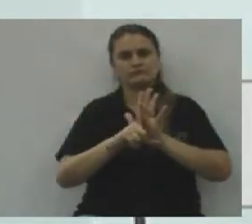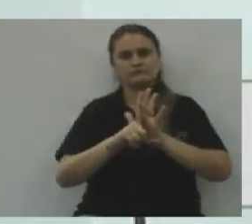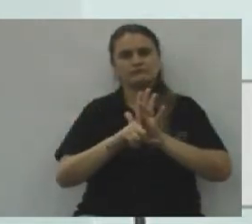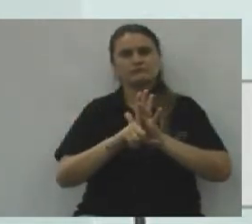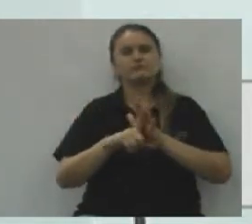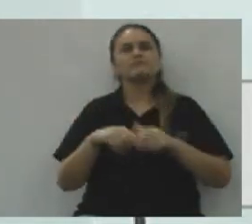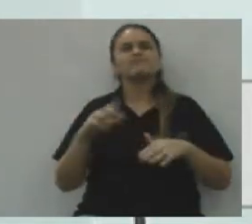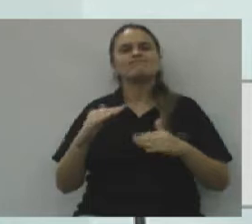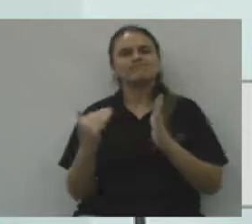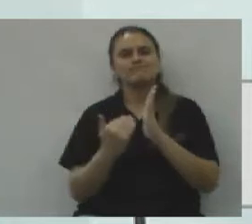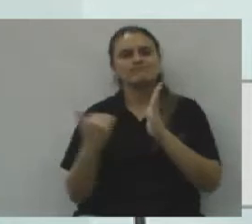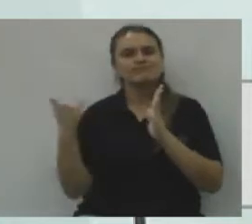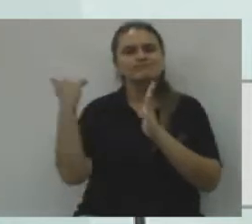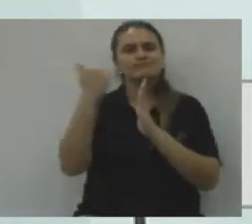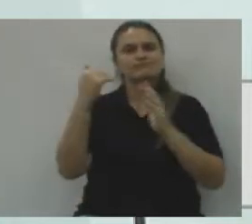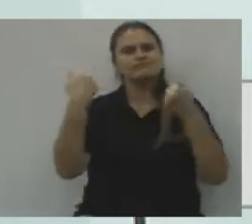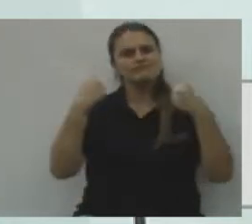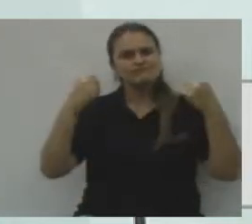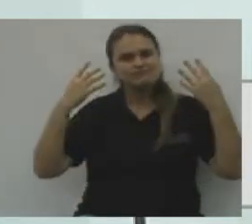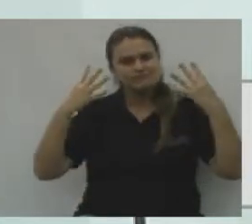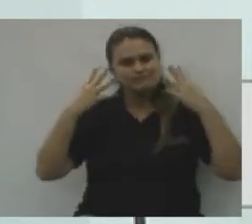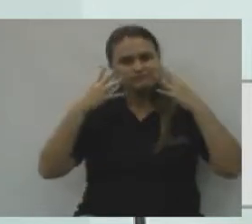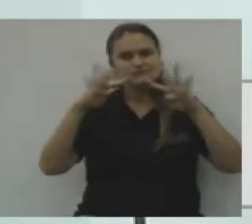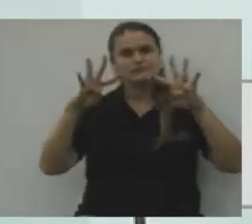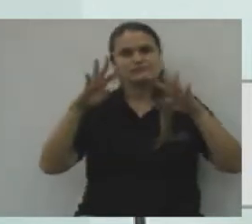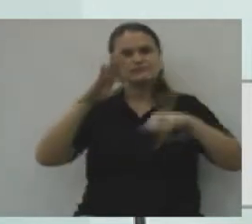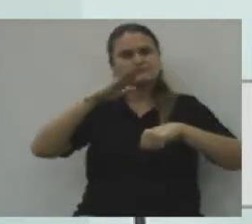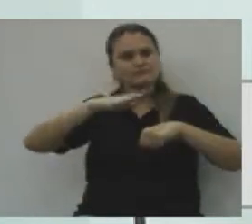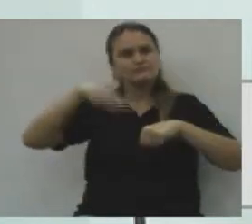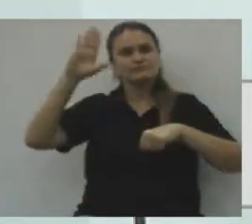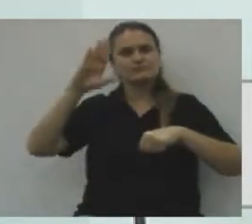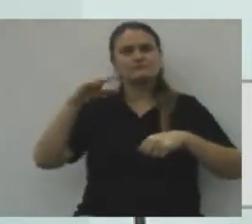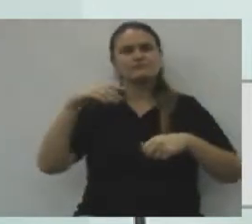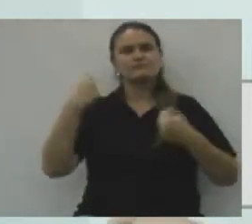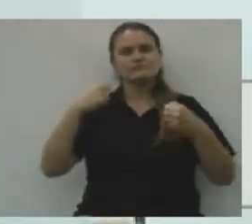acima de tudo, a chamada de atenção para o tema e a